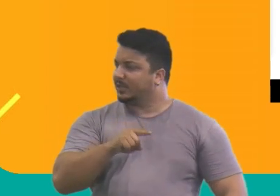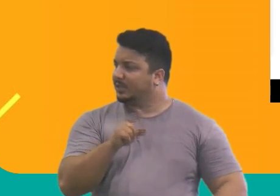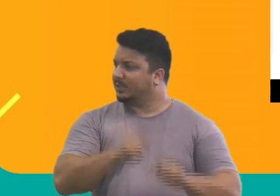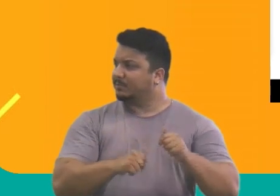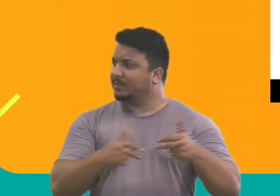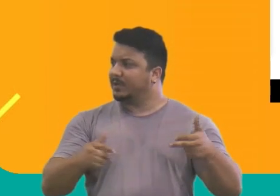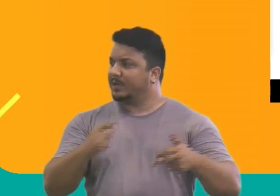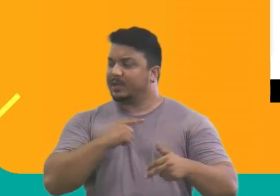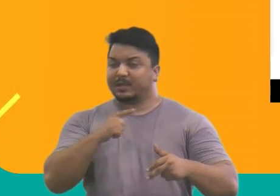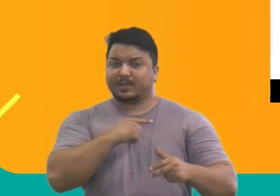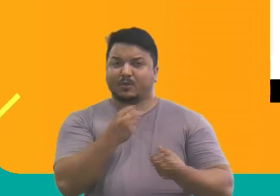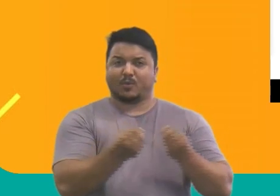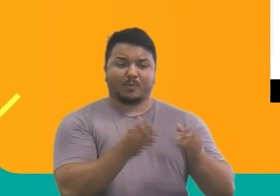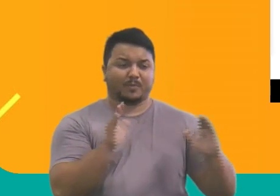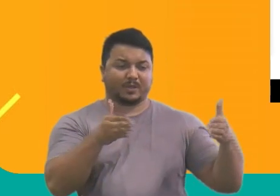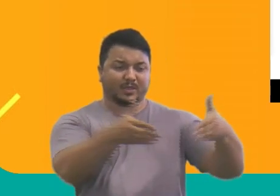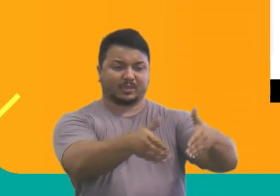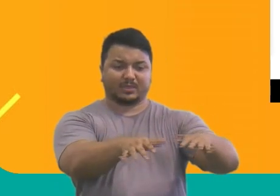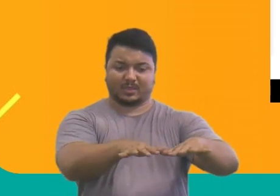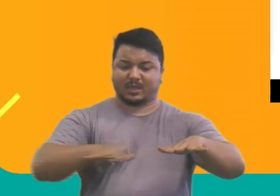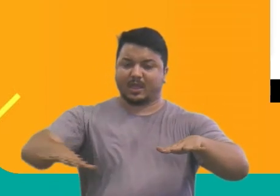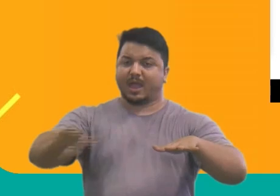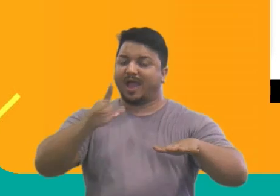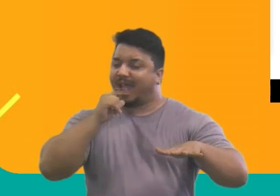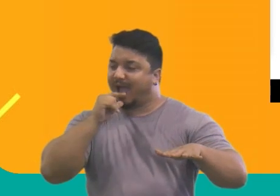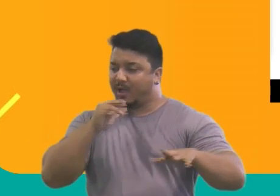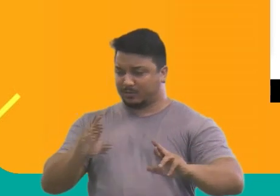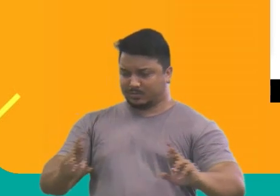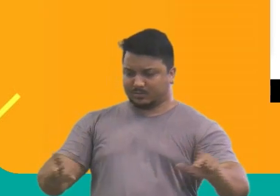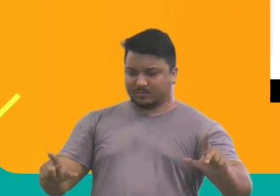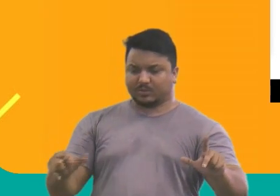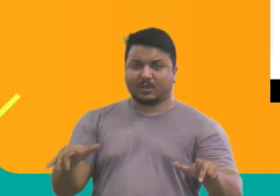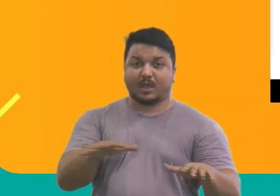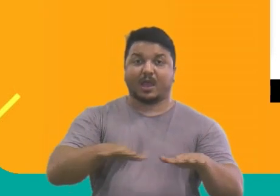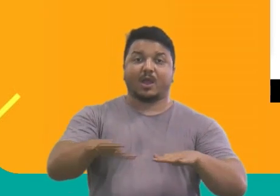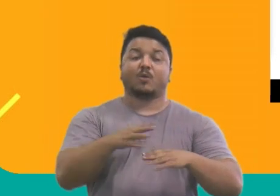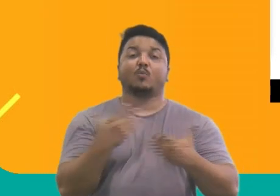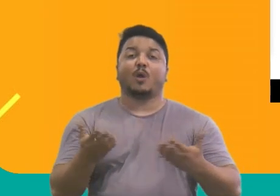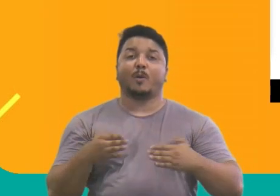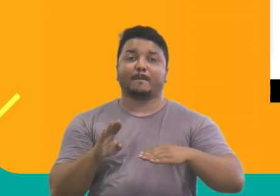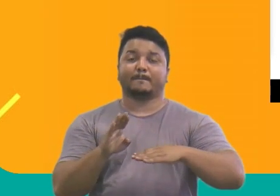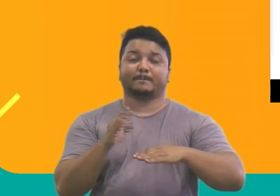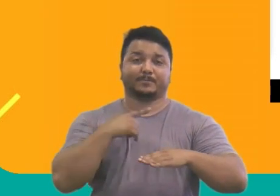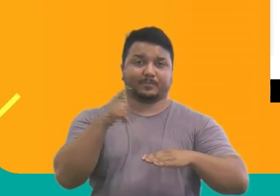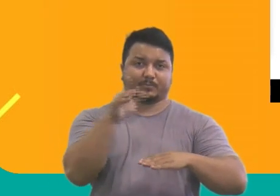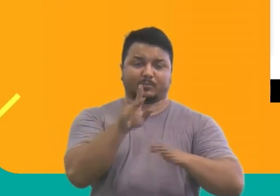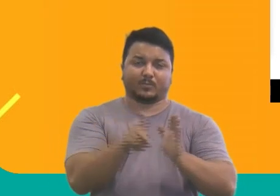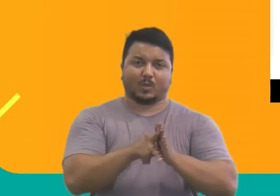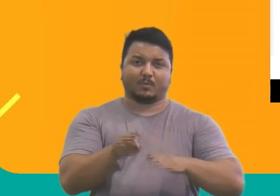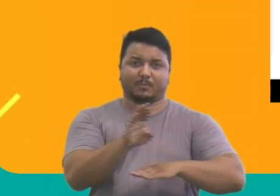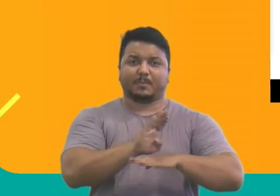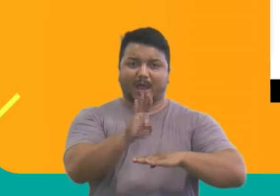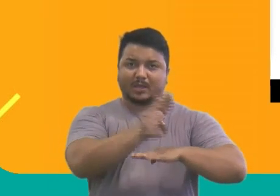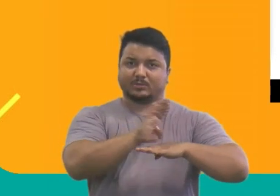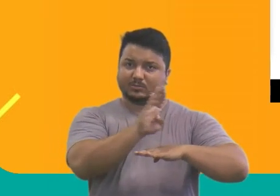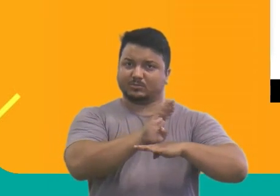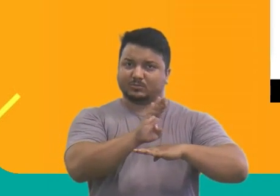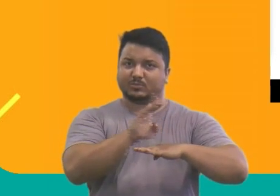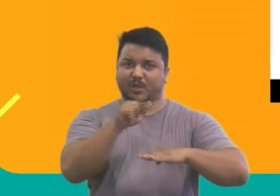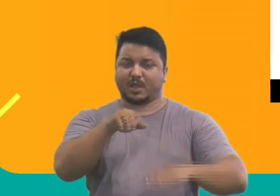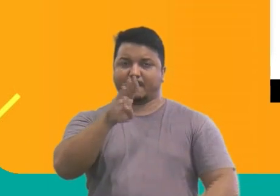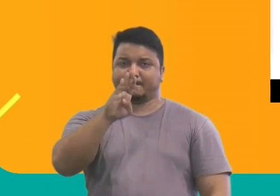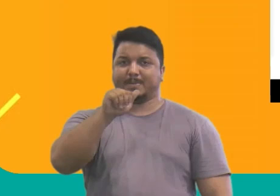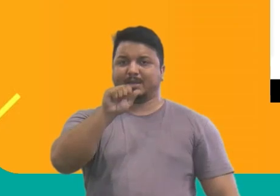o comportamento dela perante a água é deixar o ambiente alcalino. Termo bonito,